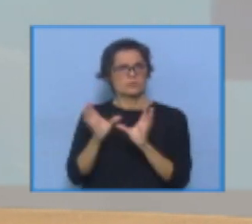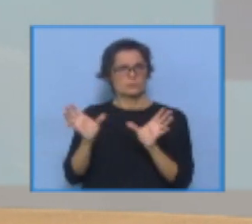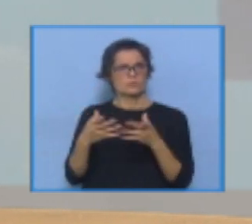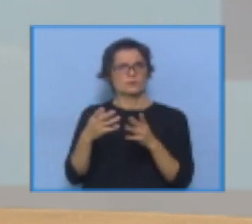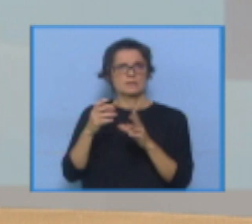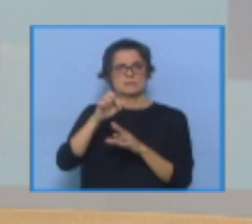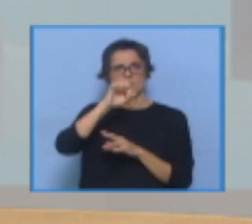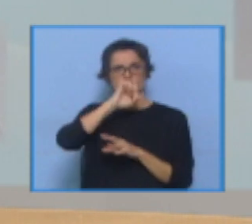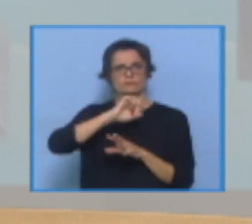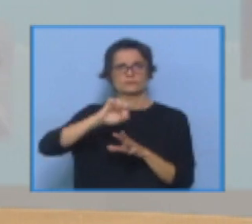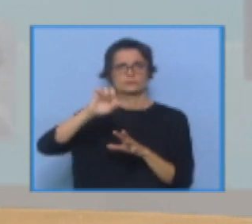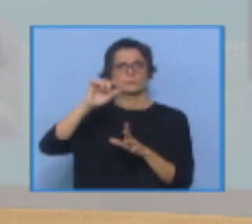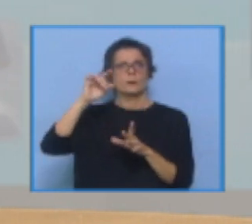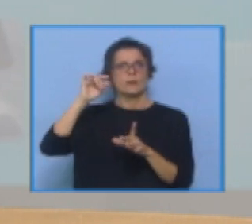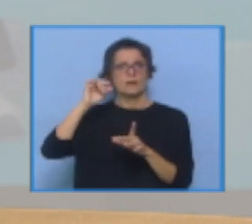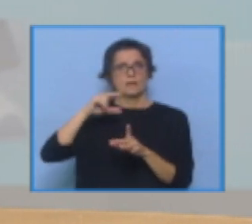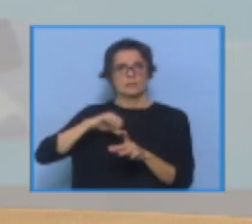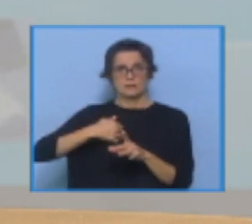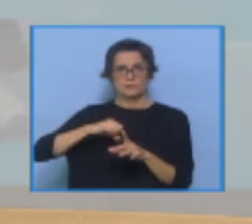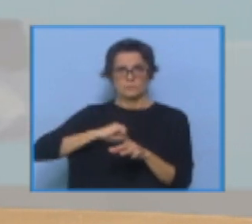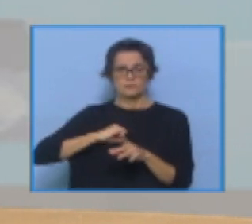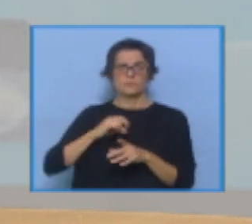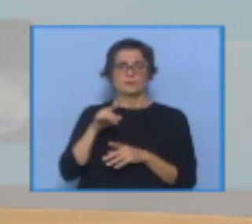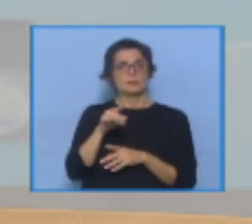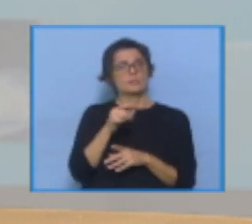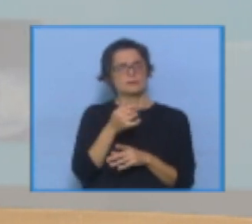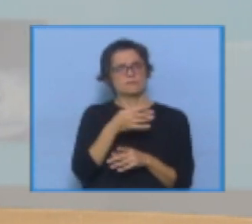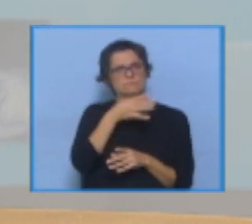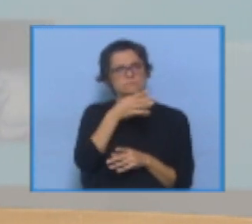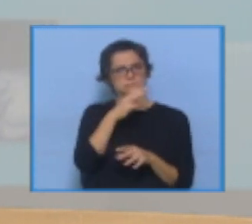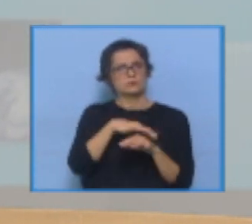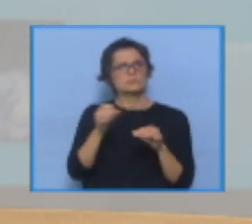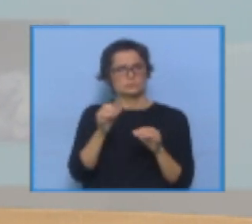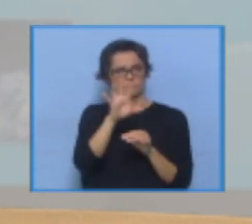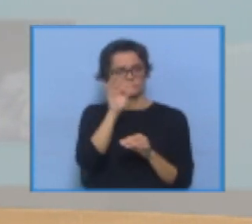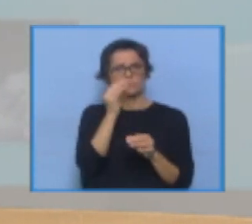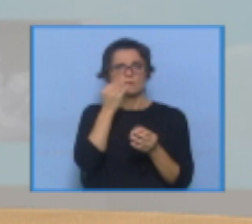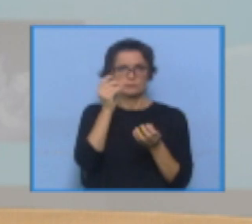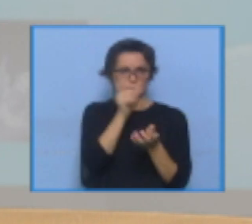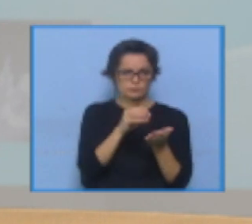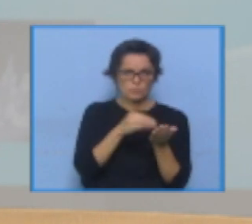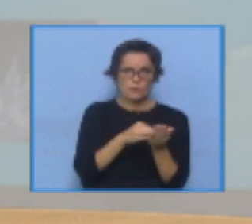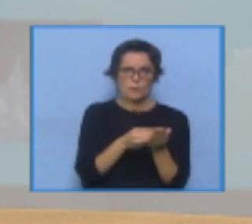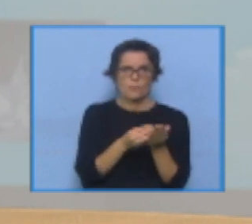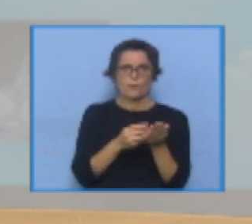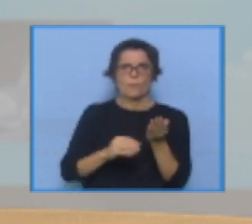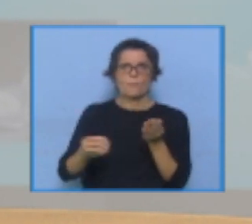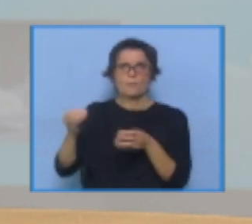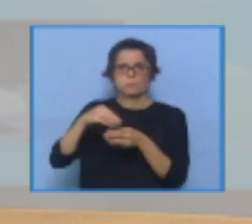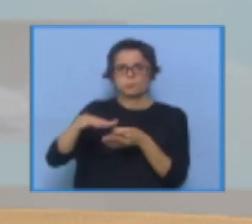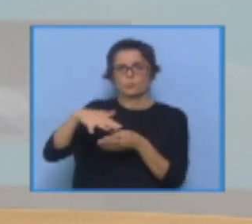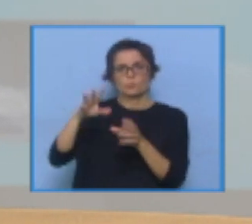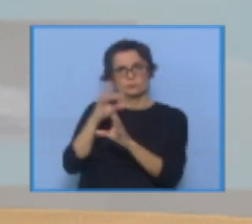Espanhola. Fala-nos da opção preferencial, vai falar-nos da opção preferencial pelos pobres no âmbito da Europa. Não é muito,